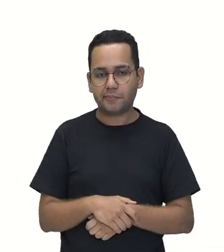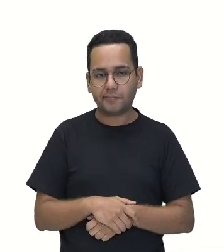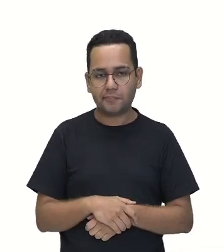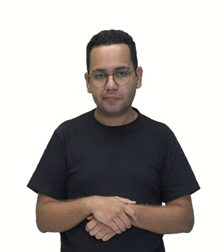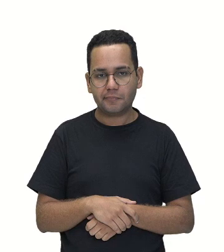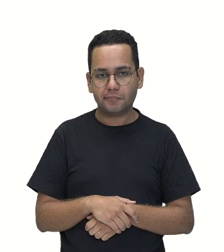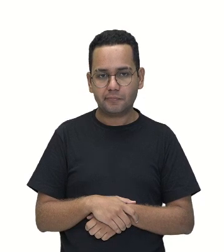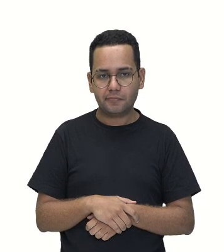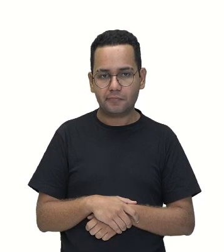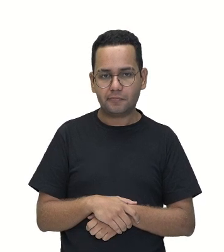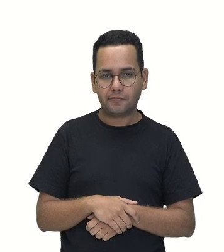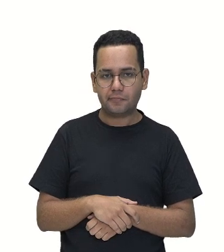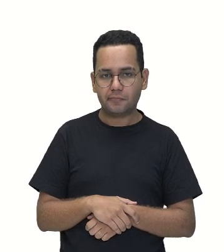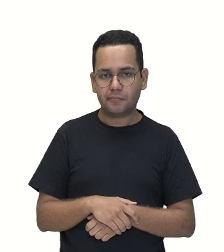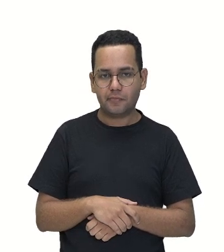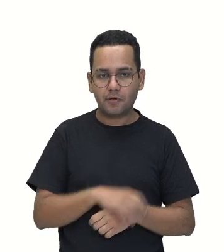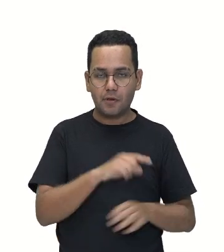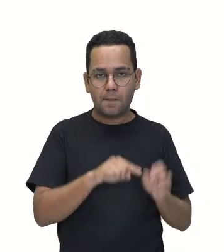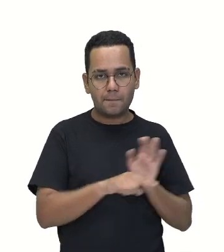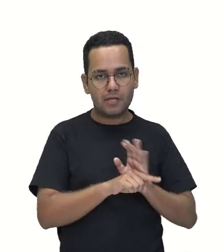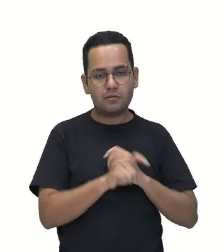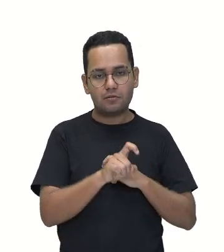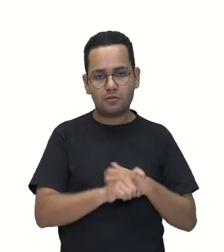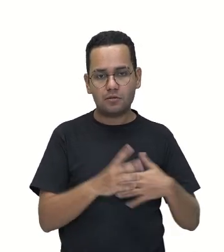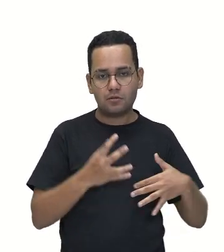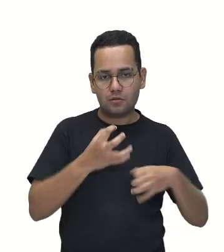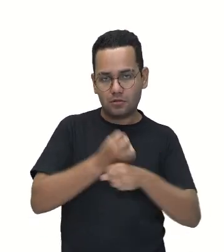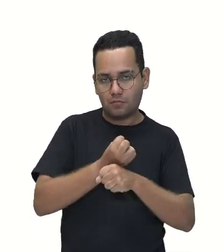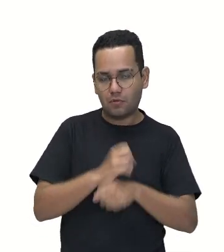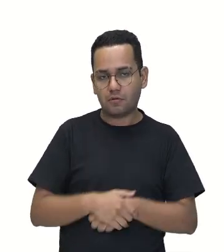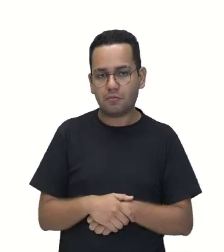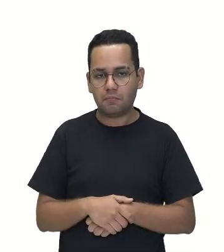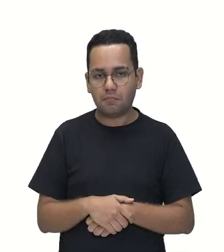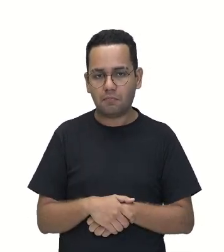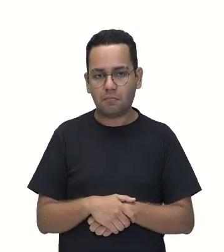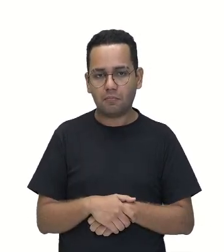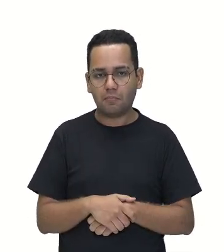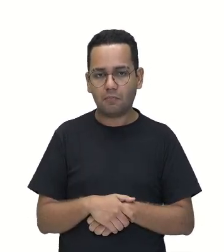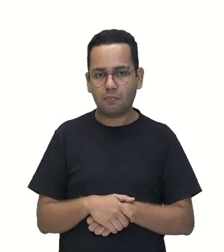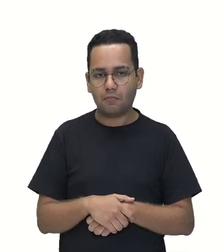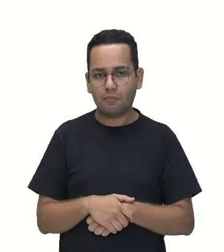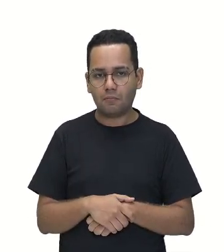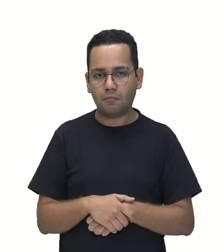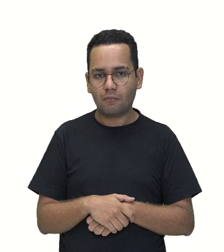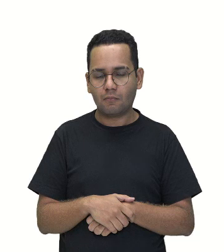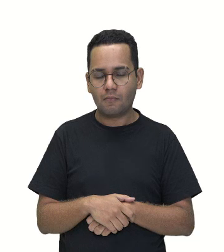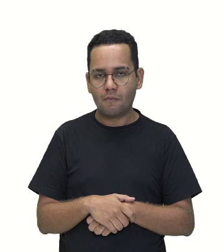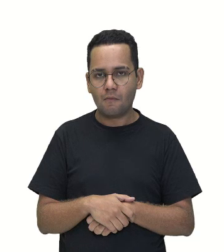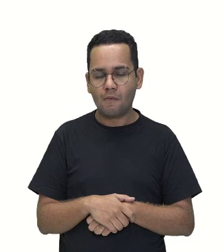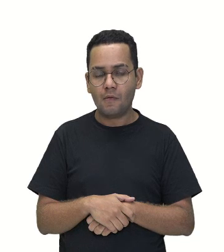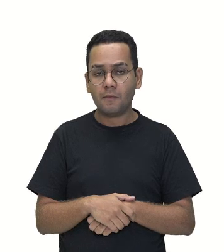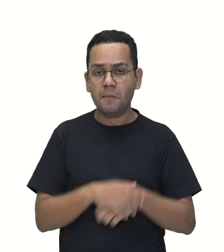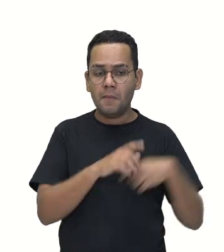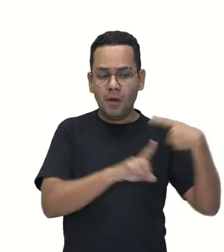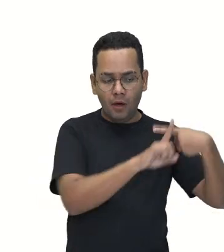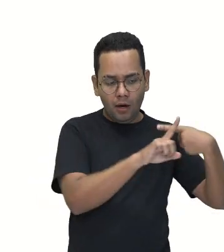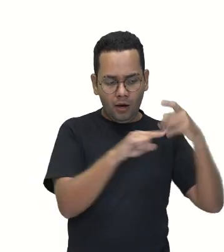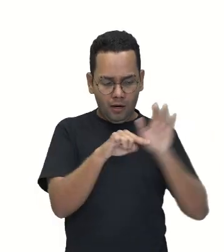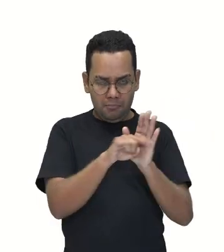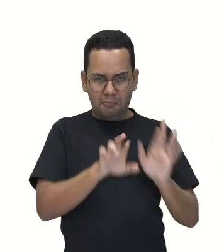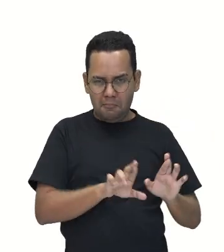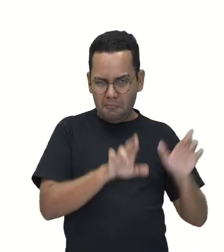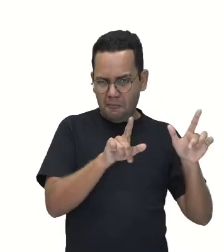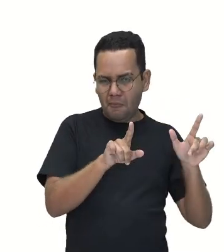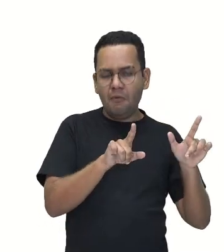vai restar - x sinais diferentes Eu subtraio repito o sinal do maior módulo